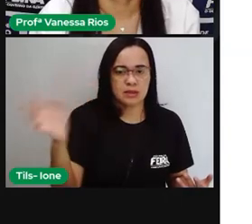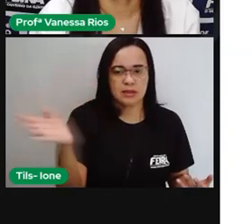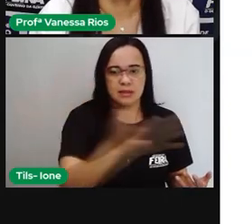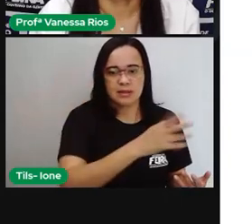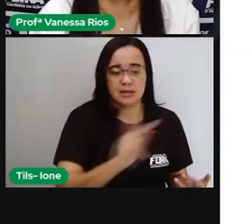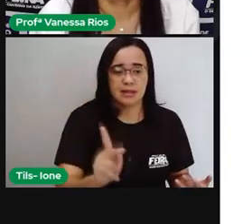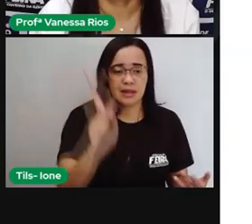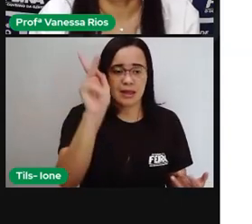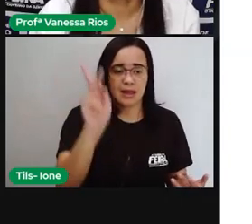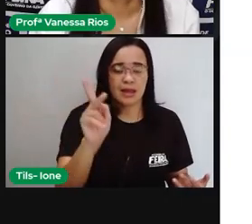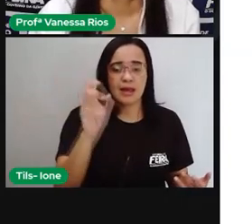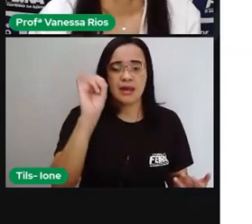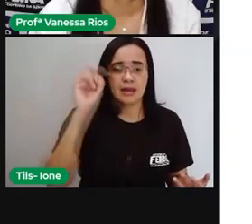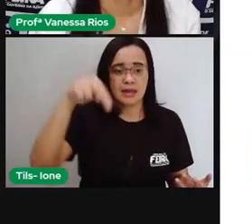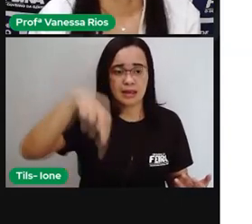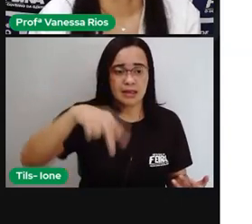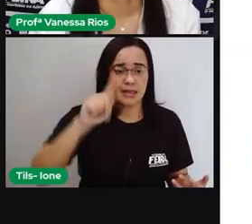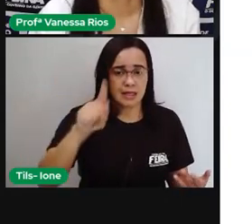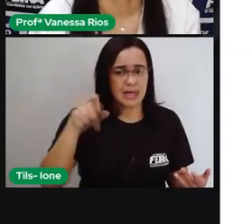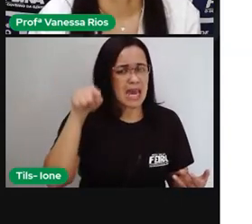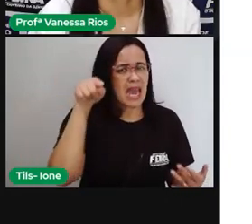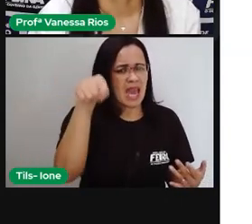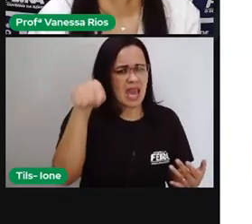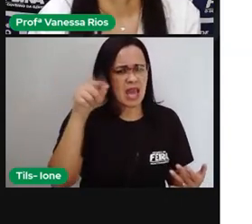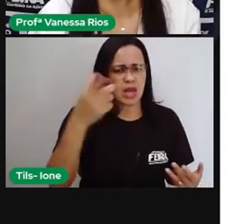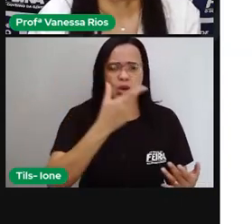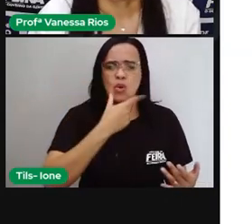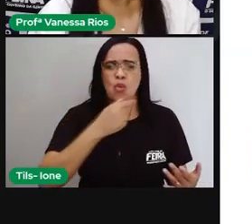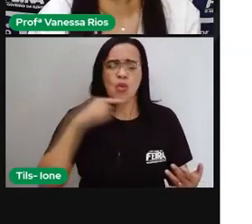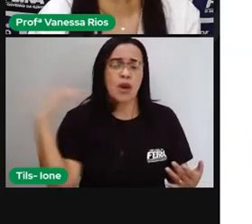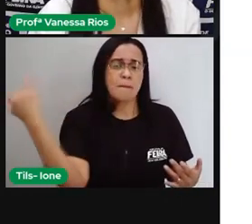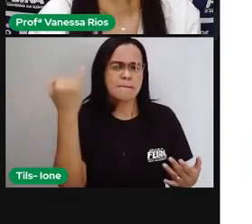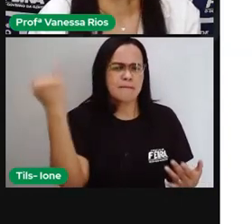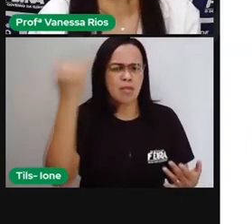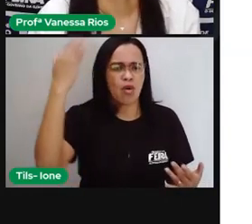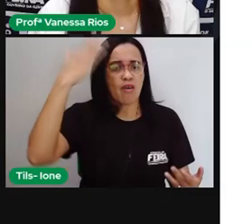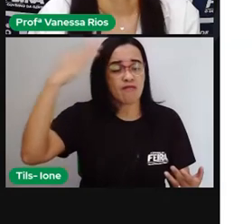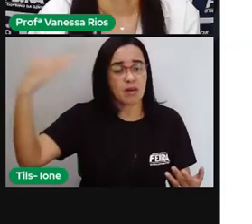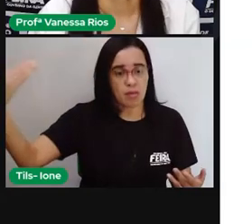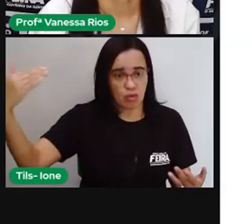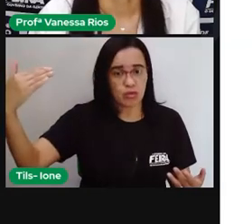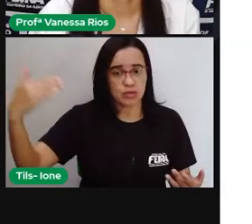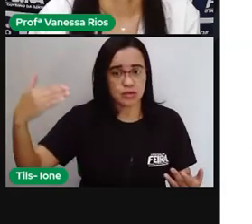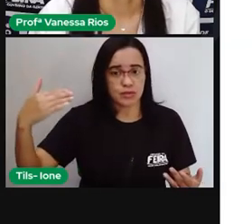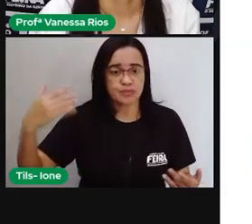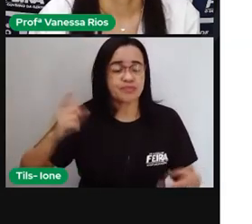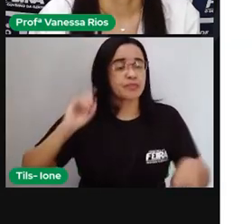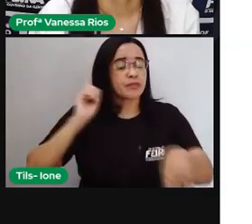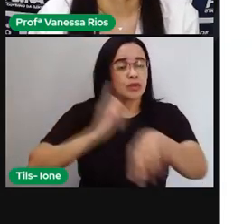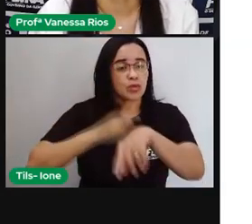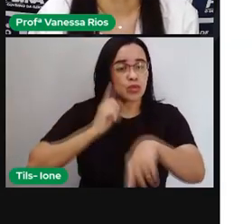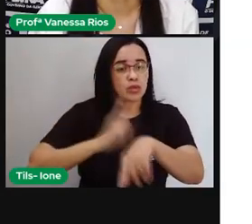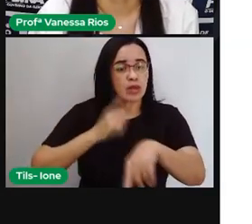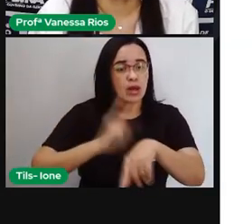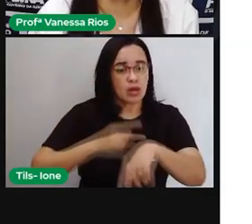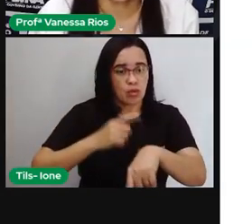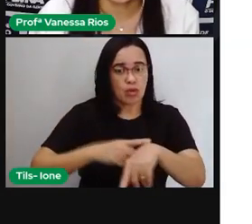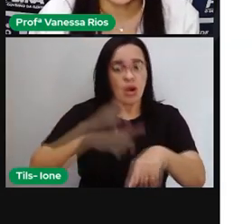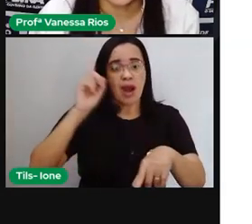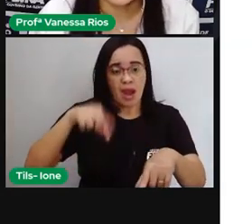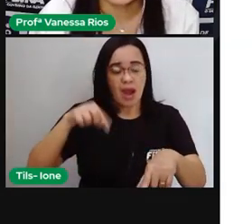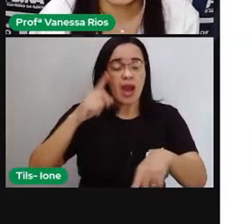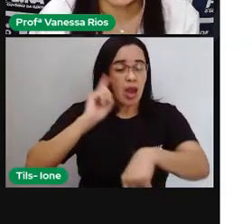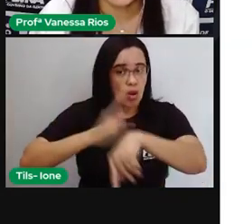por conta de suas lutas, e ele diz assim, toda hora é hora de fazer o certo. Então, respeitar